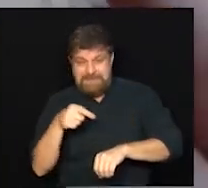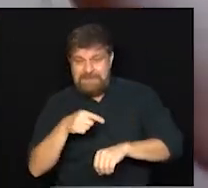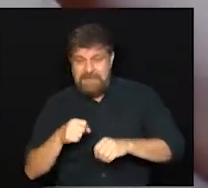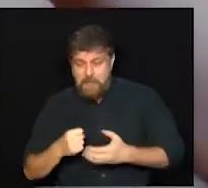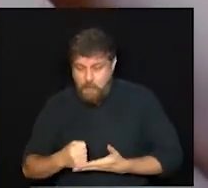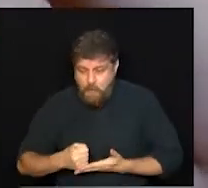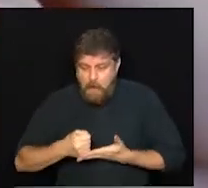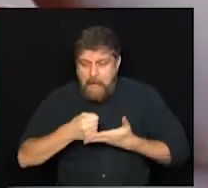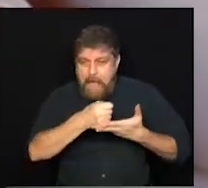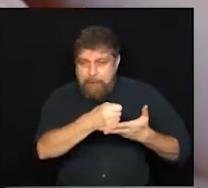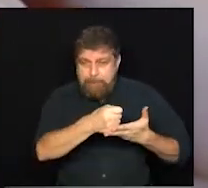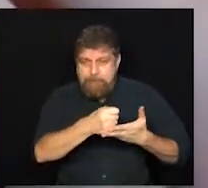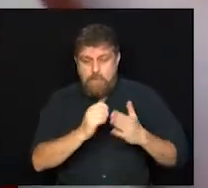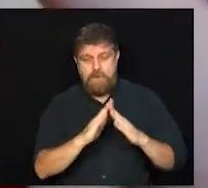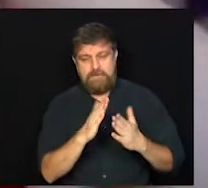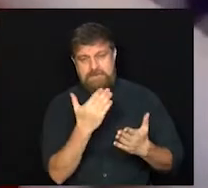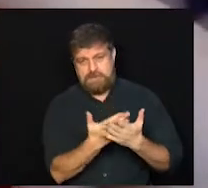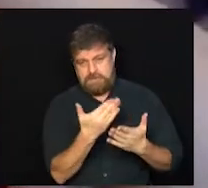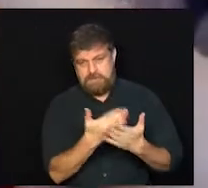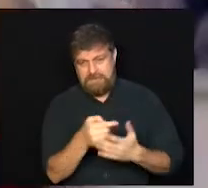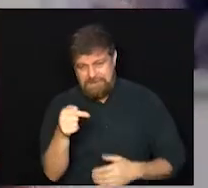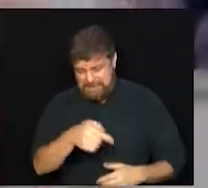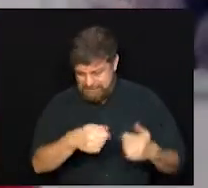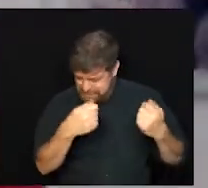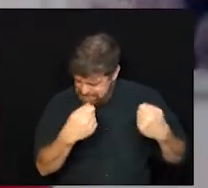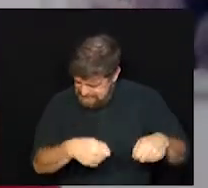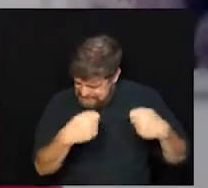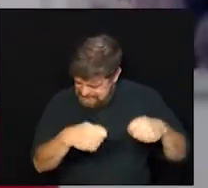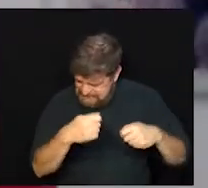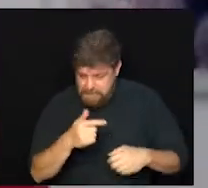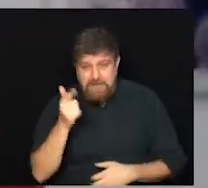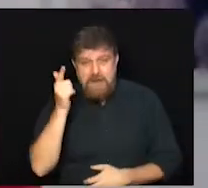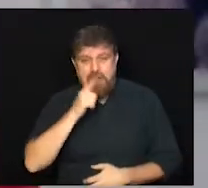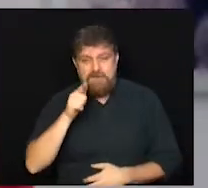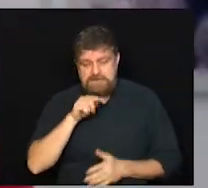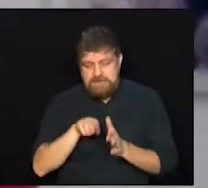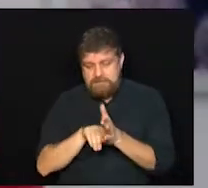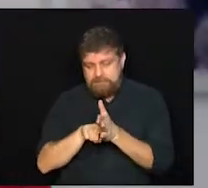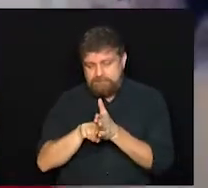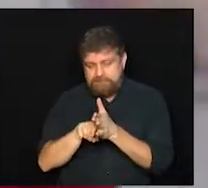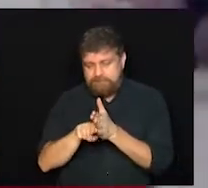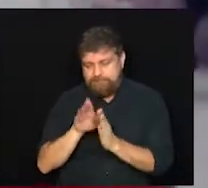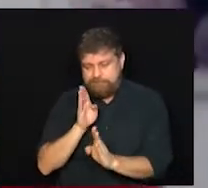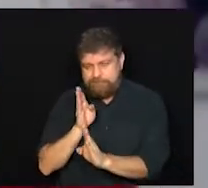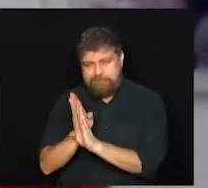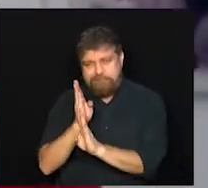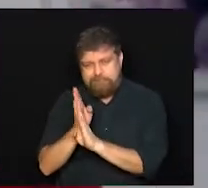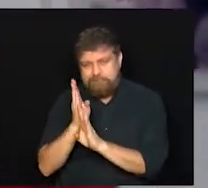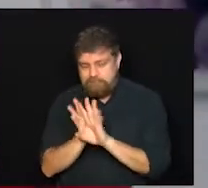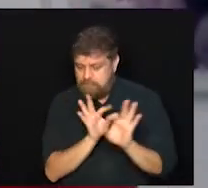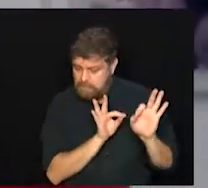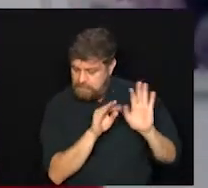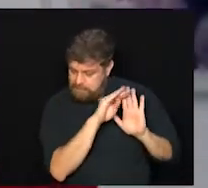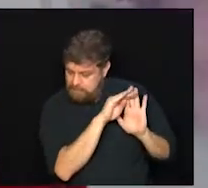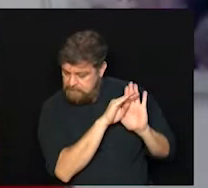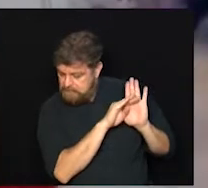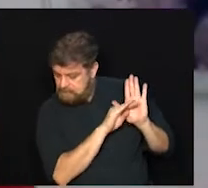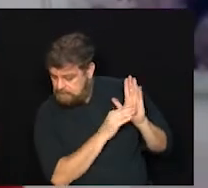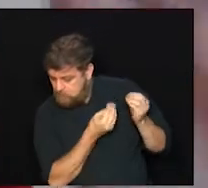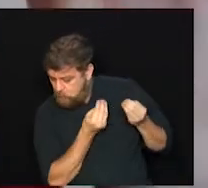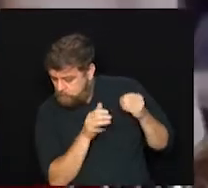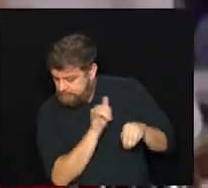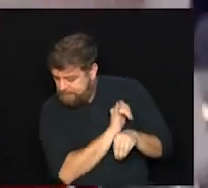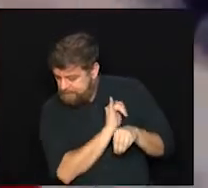suporte técnico nas escolas vai ser necessário para poder fazer esse diagnóstico e planejar como vai